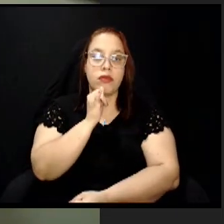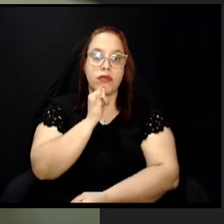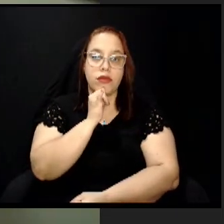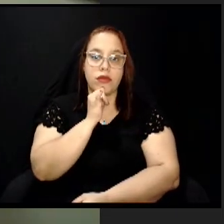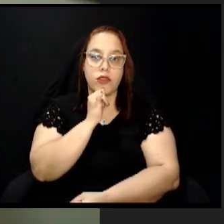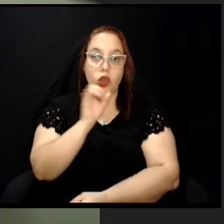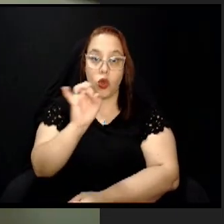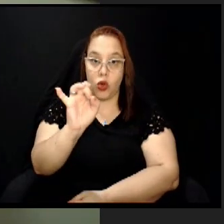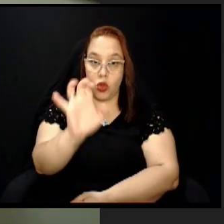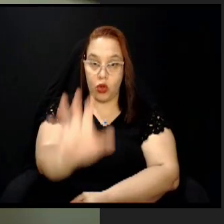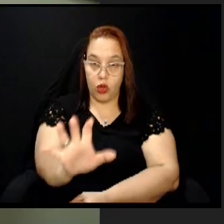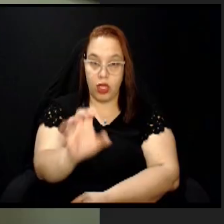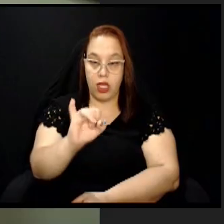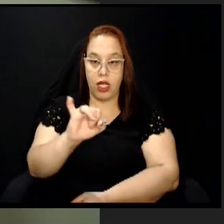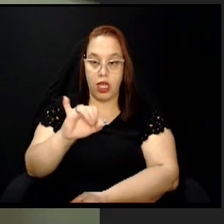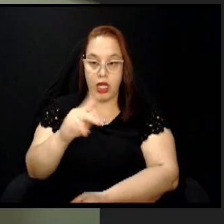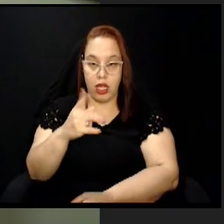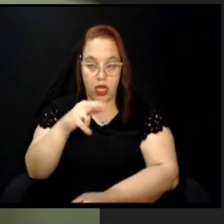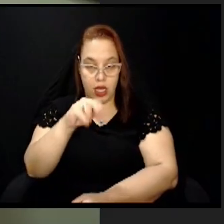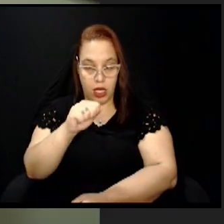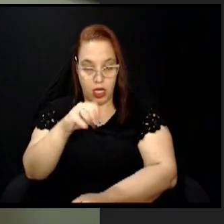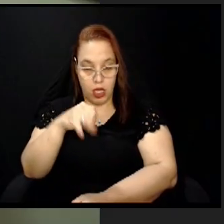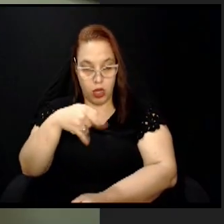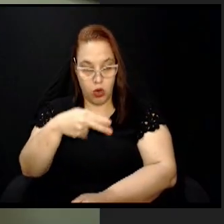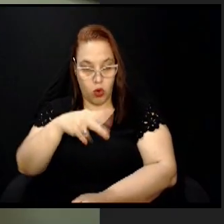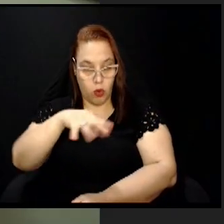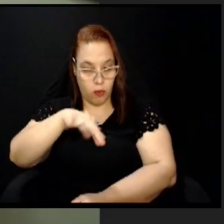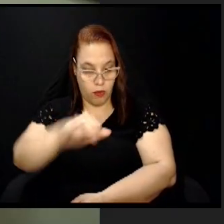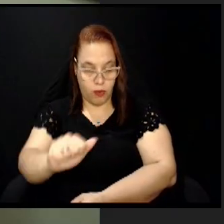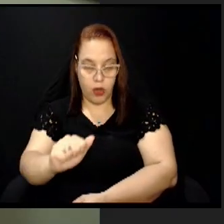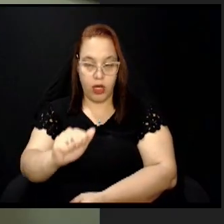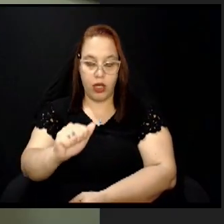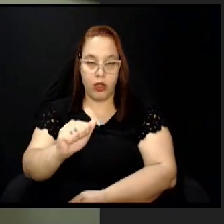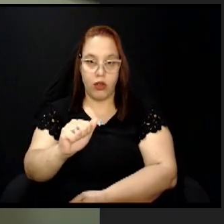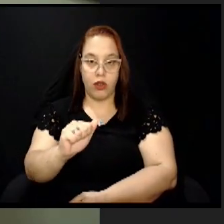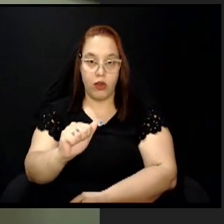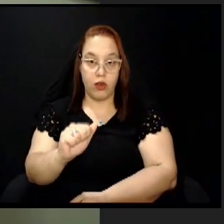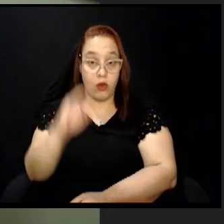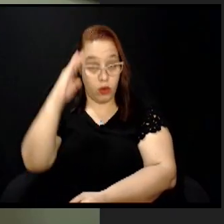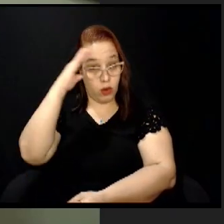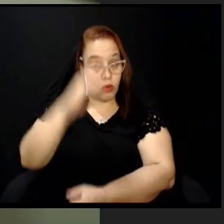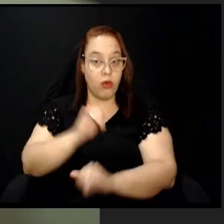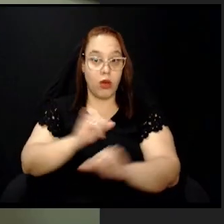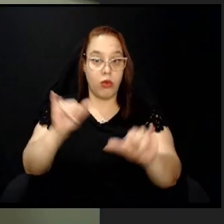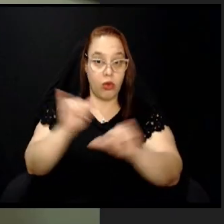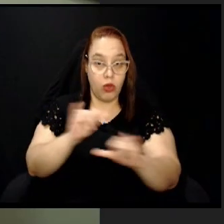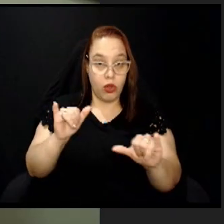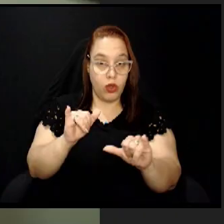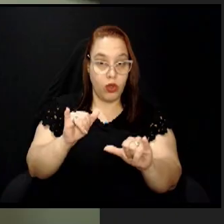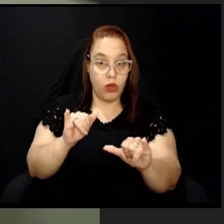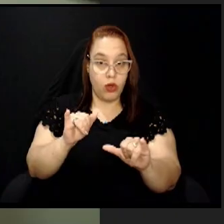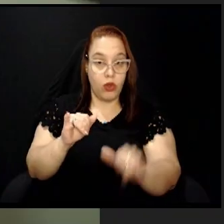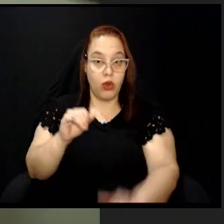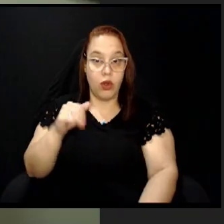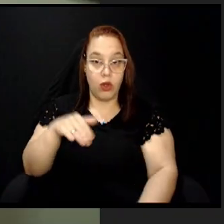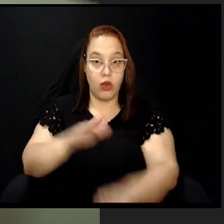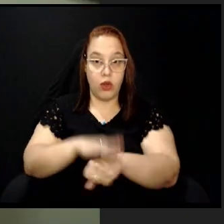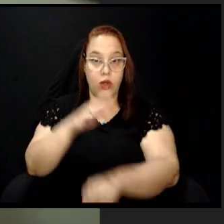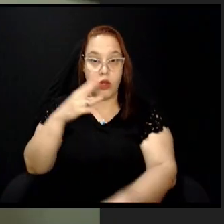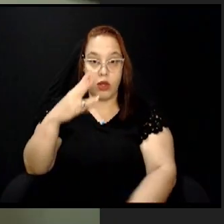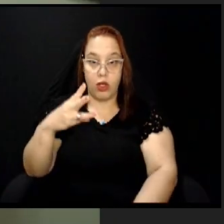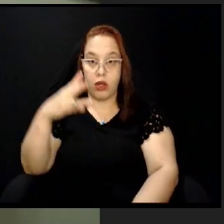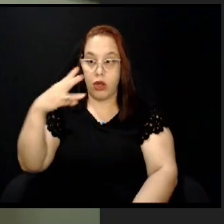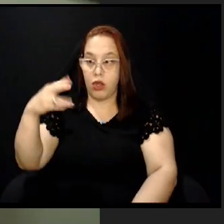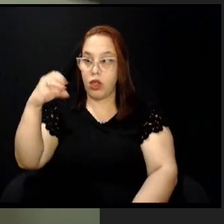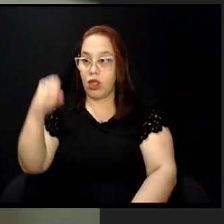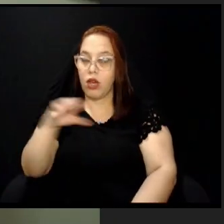gente pegar só em Ilha Comprida, que foi aonde gerou a principal notícia, foram mais de